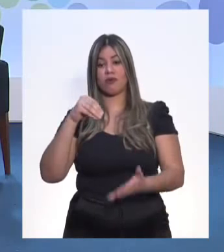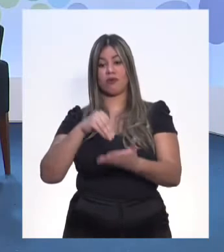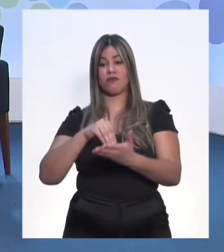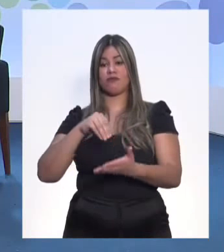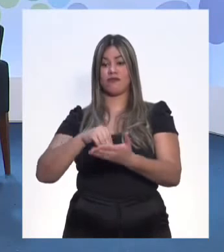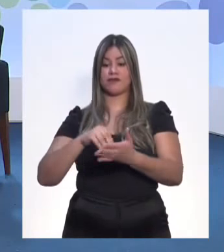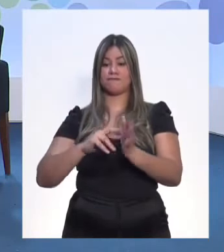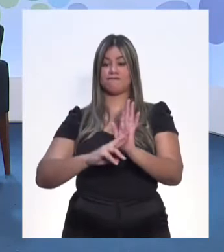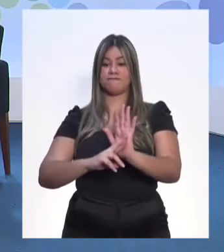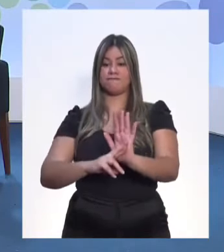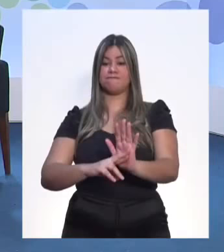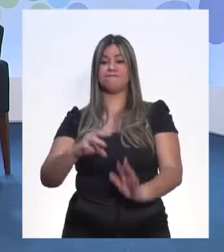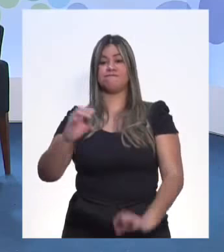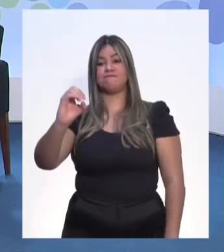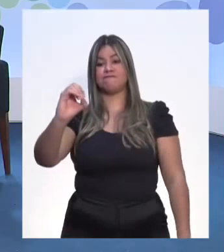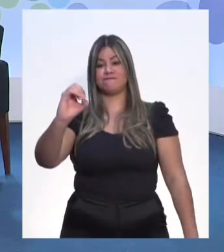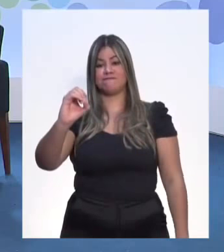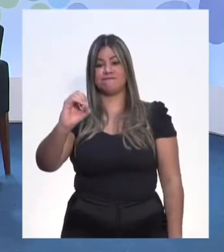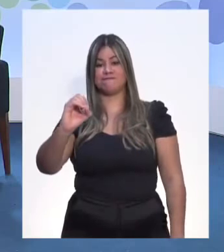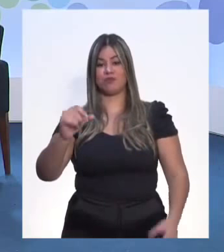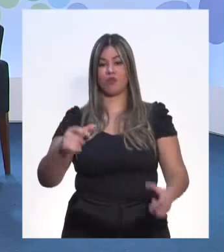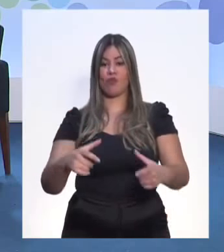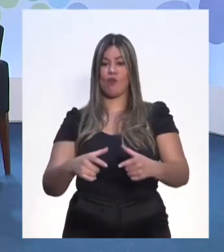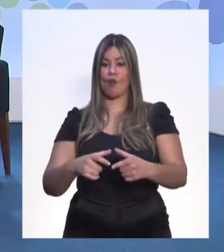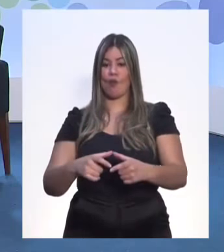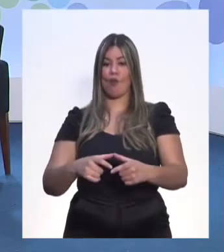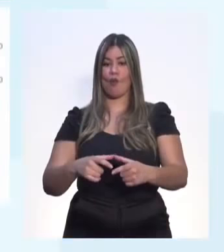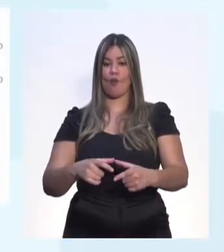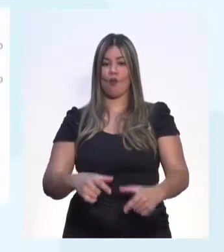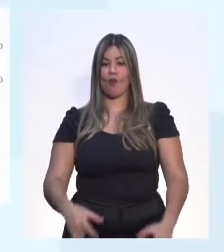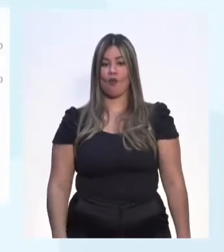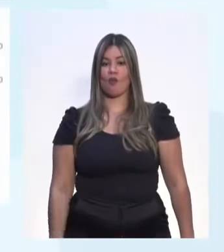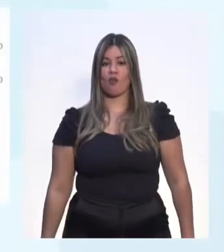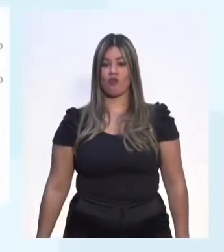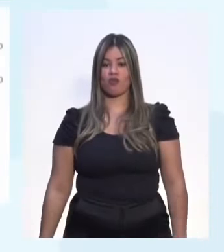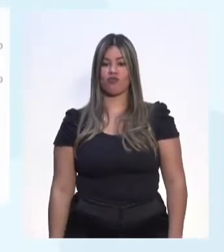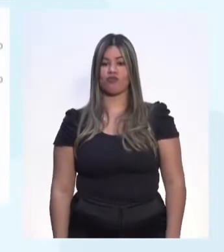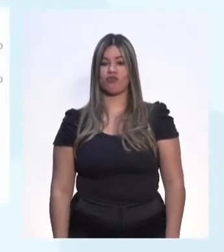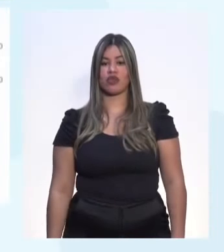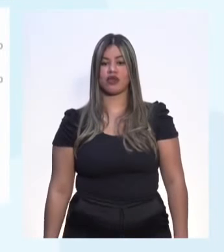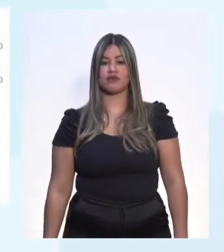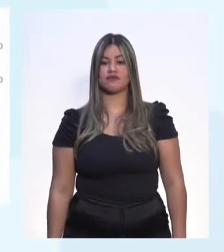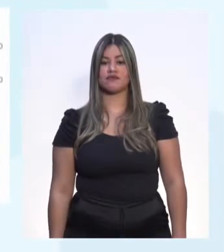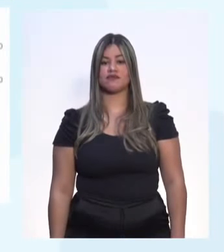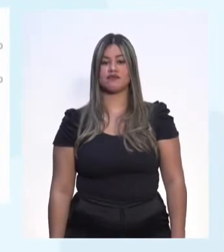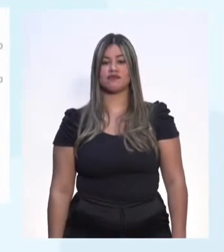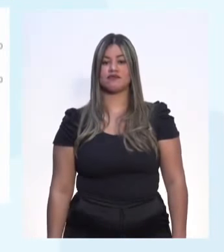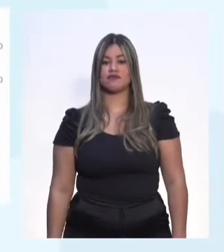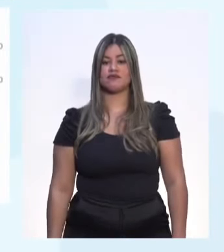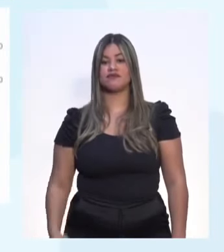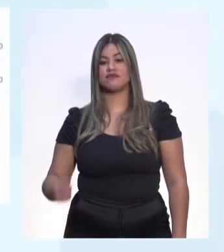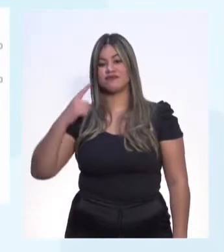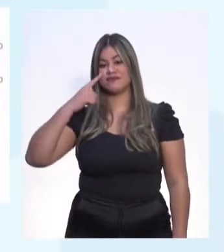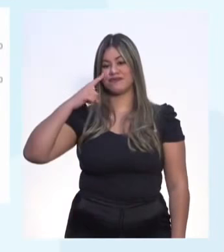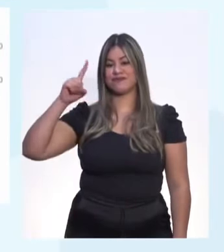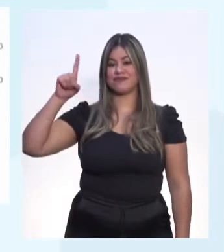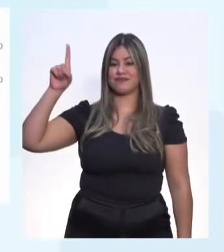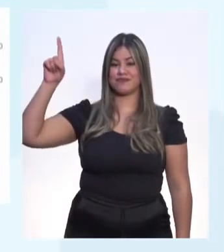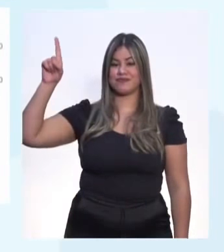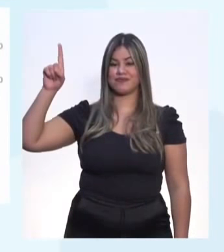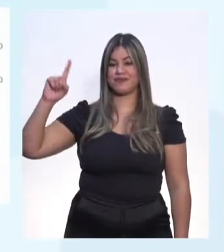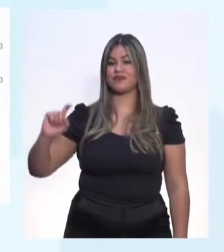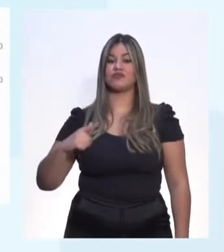também ok falta a representação para usar ó que eu precisava na simbologia projeto e aqui teremos o